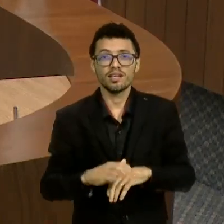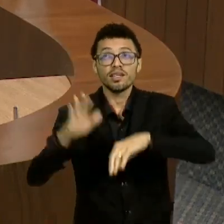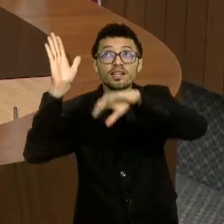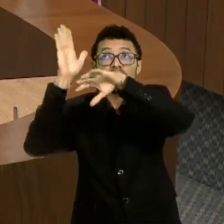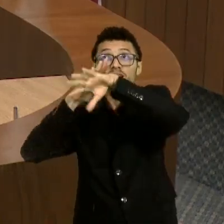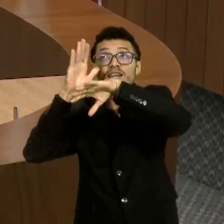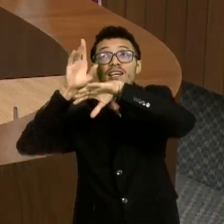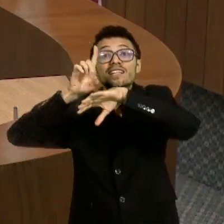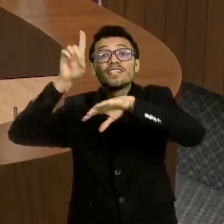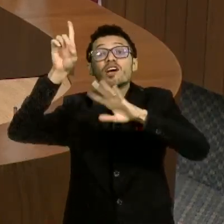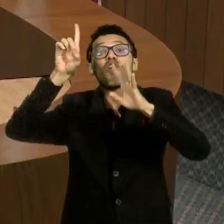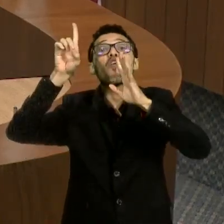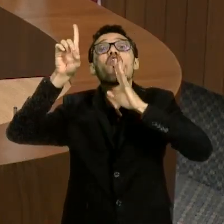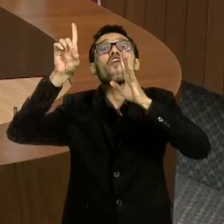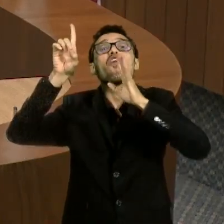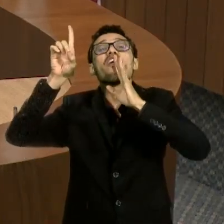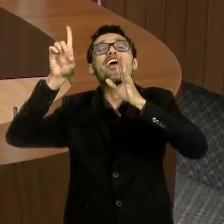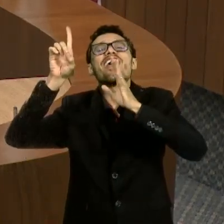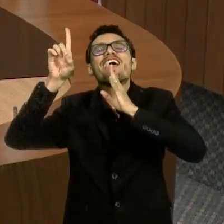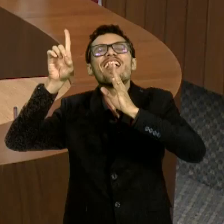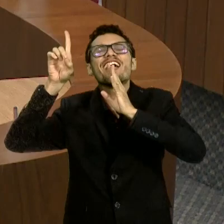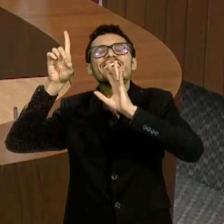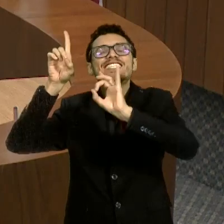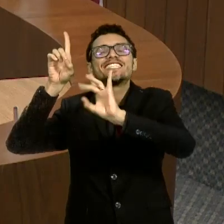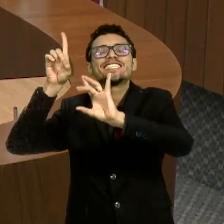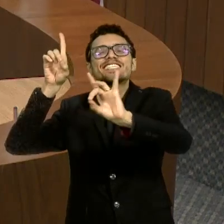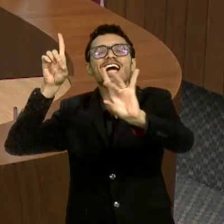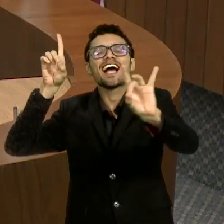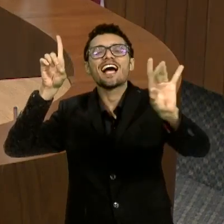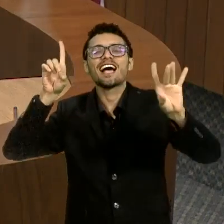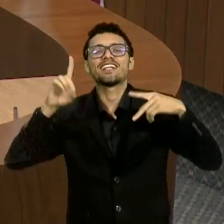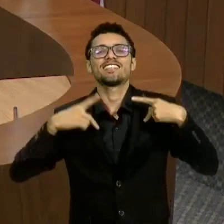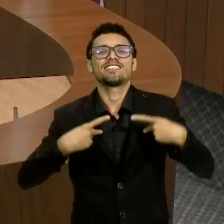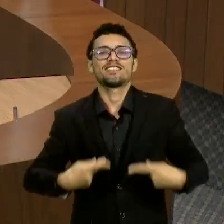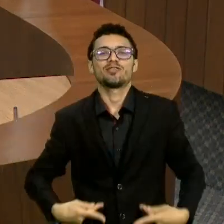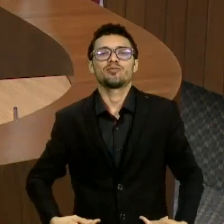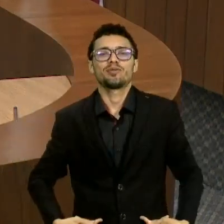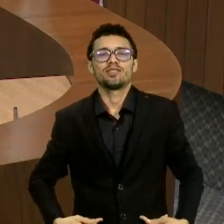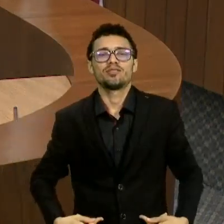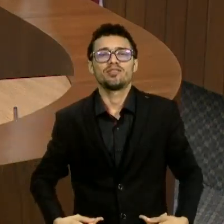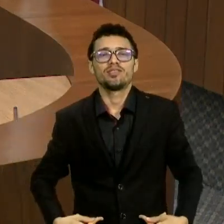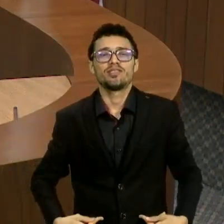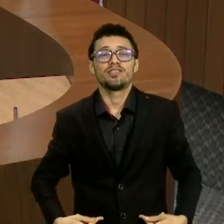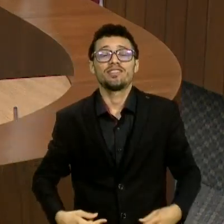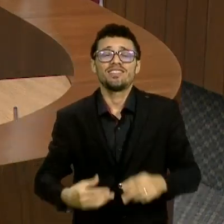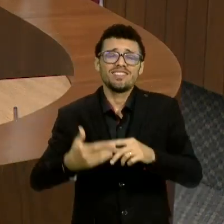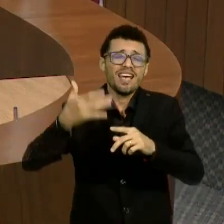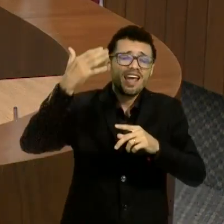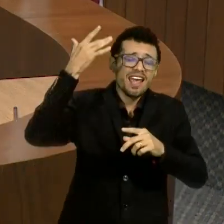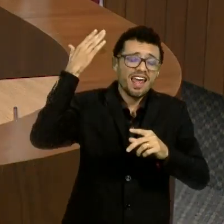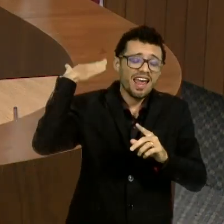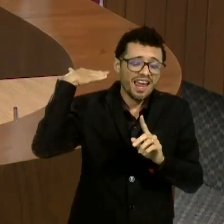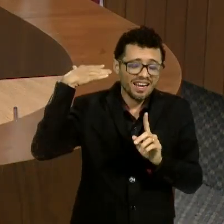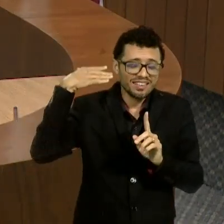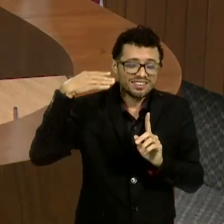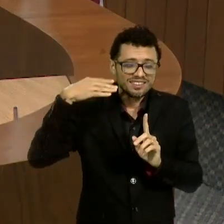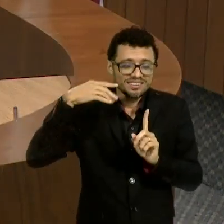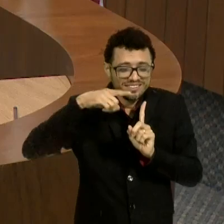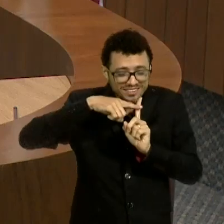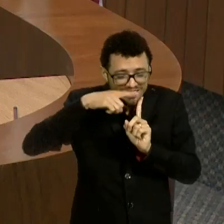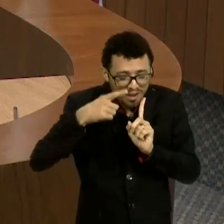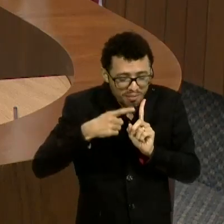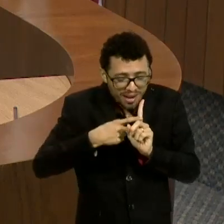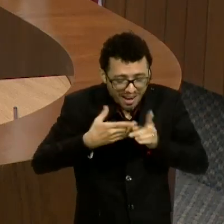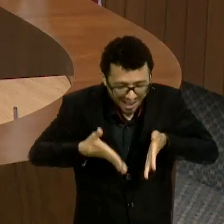conhece e valoriza cada vida humana desde a concepção conferindo a pessoa com